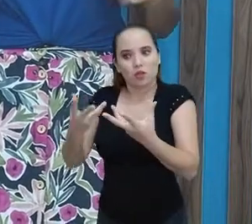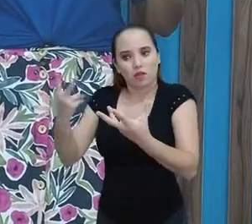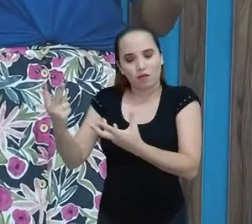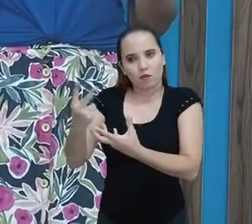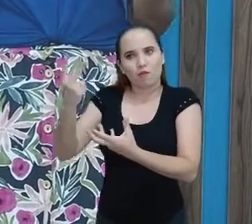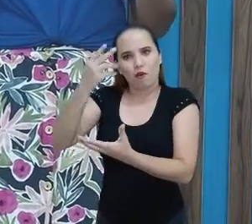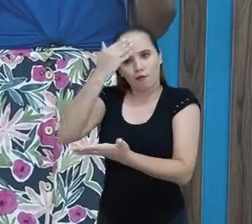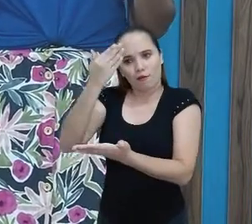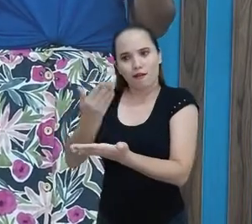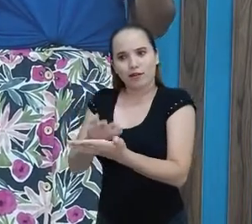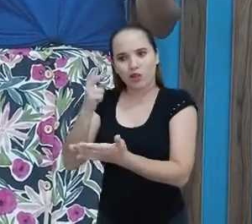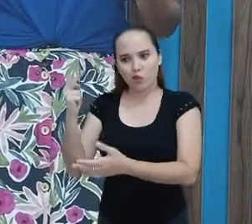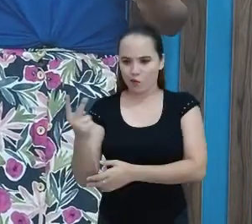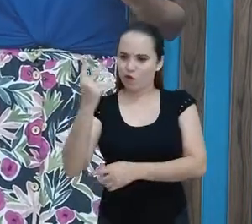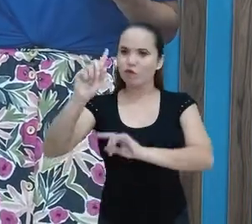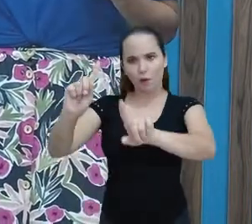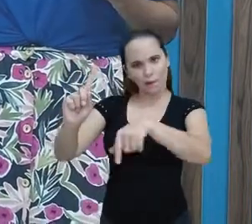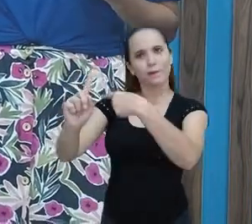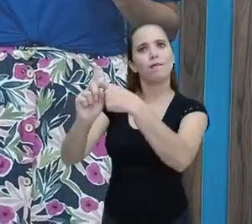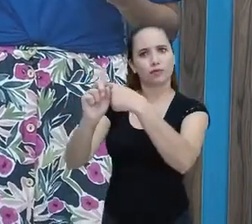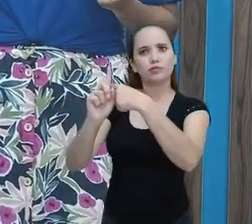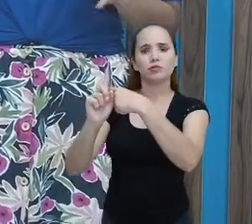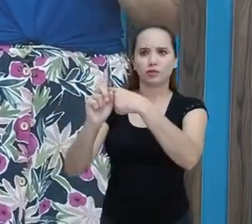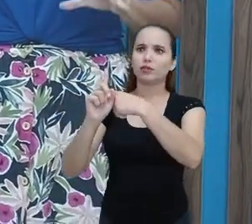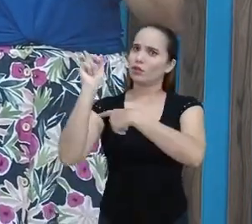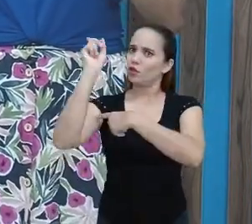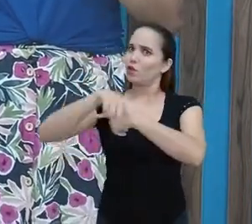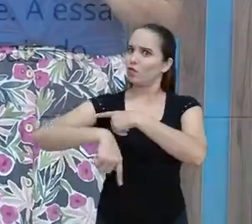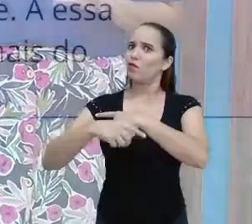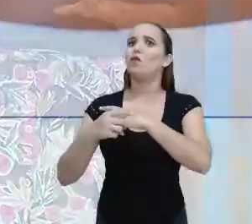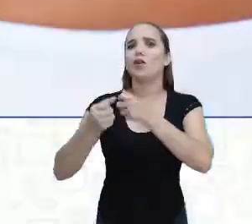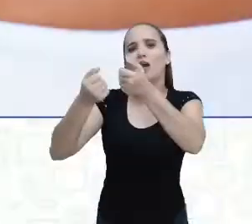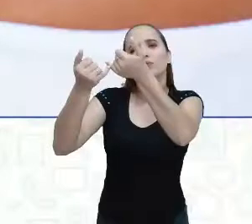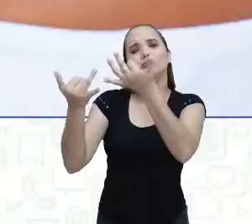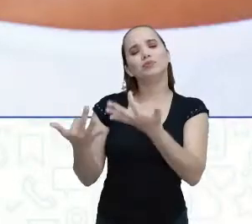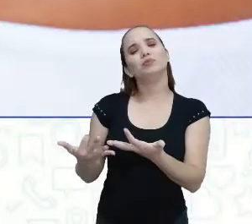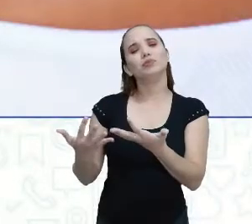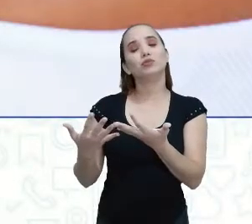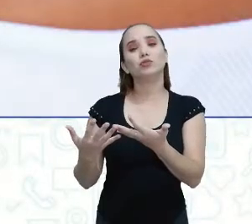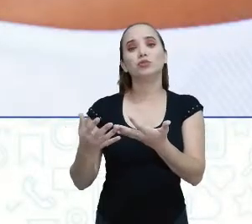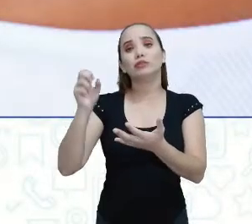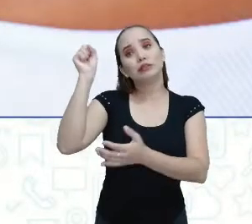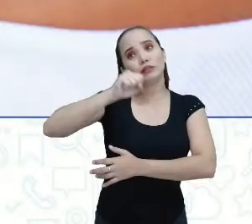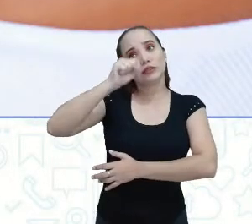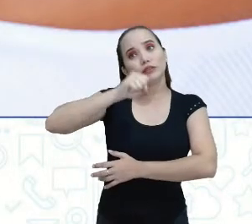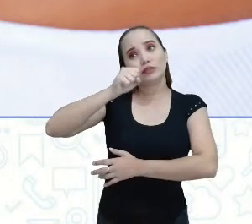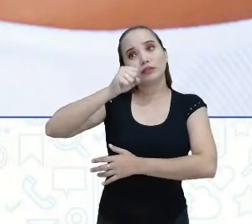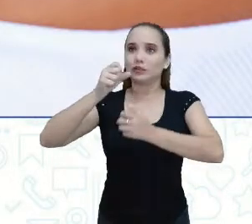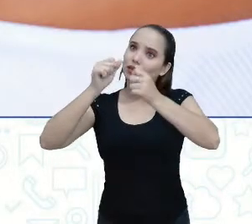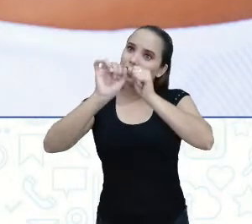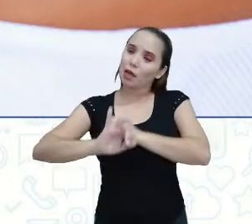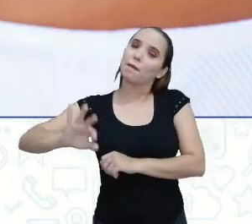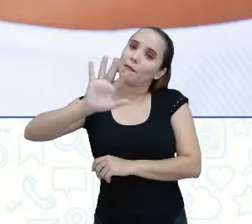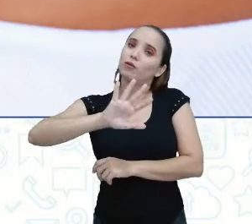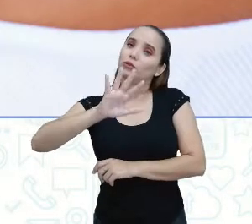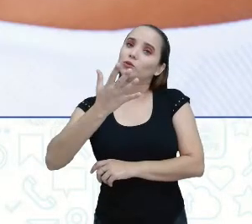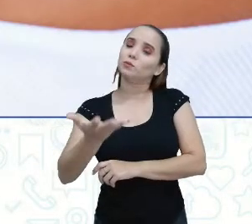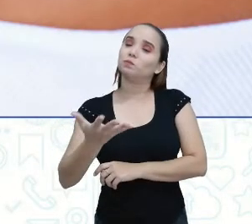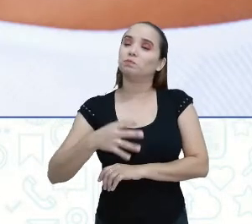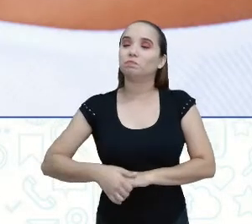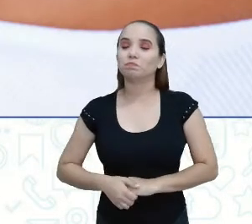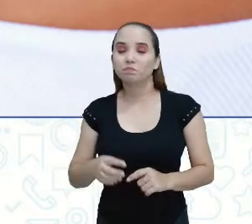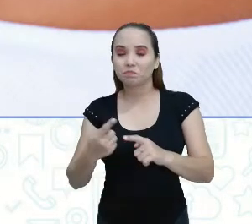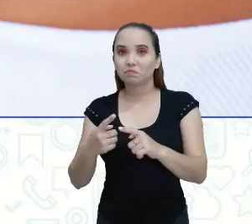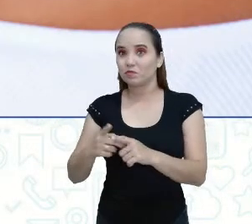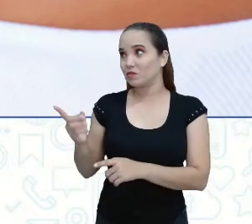valor positivo e que faz sentido. É uma descrição possível da imagem, porque ela tem